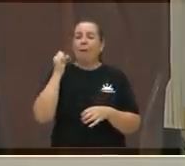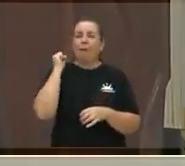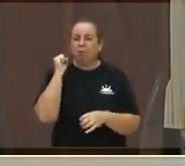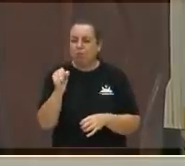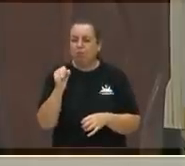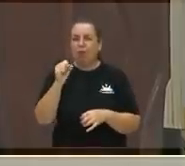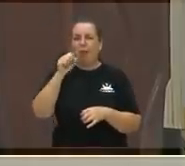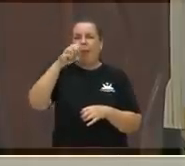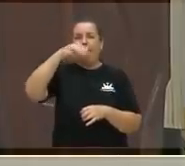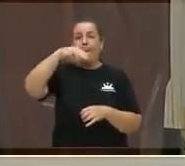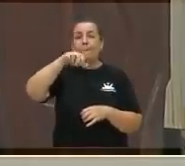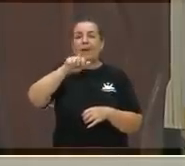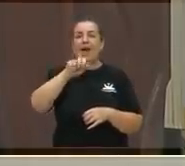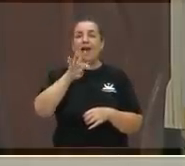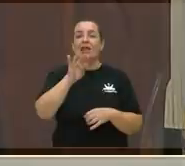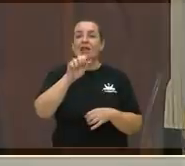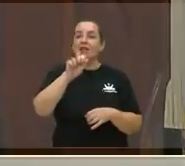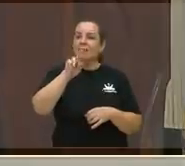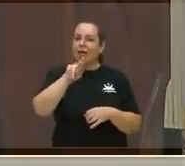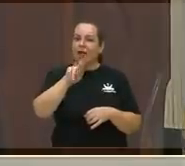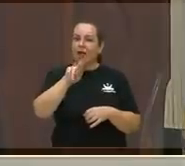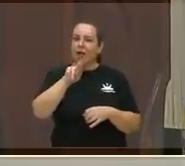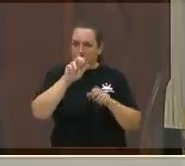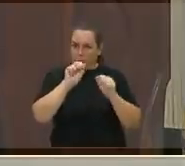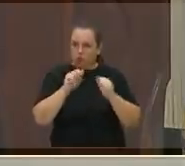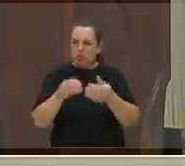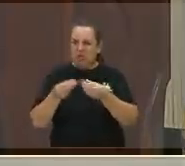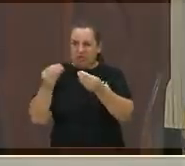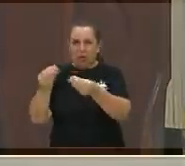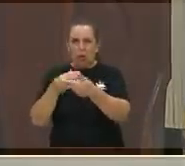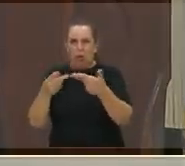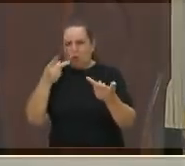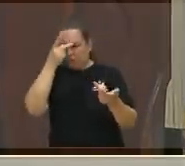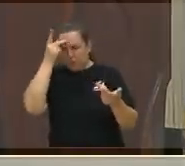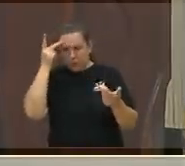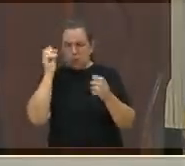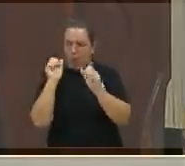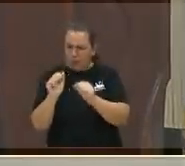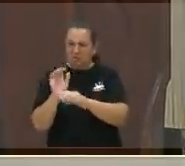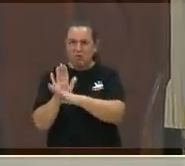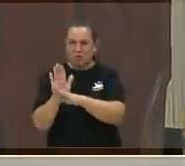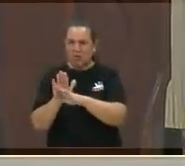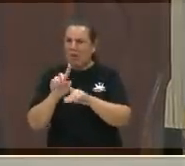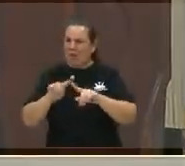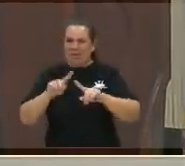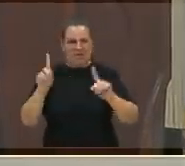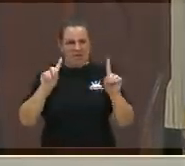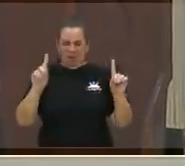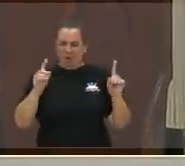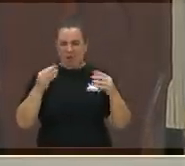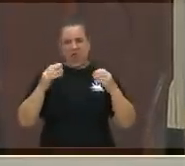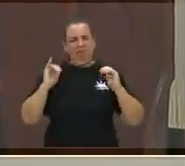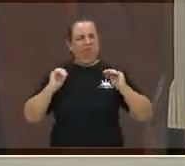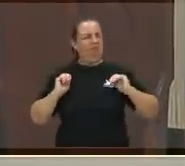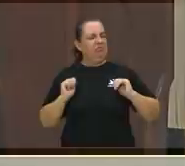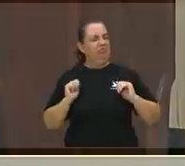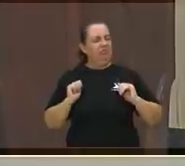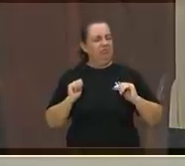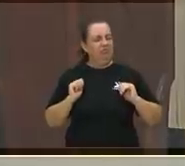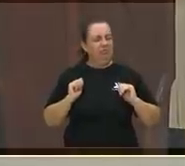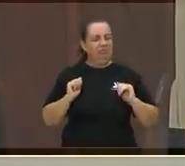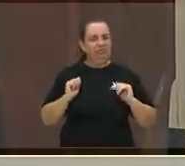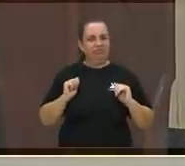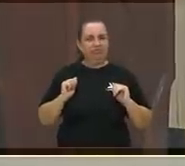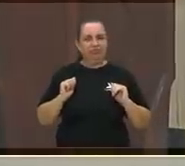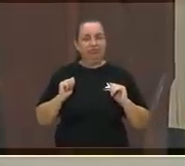alguém me pediu ao que eu podia dar mas não fiz posso ajudar mas não ajudei o